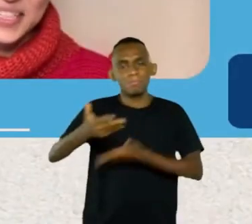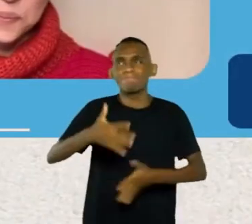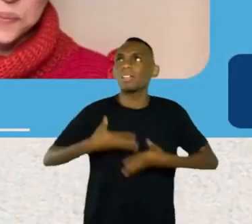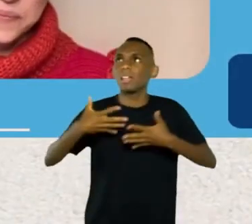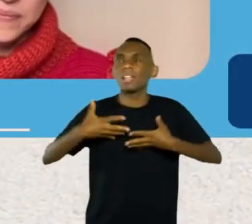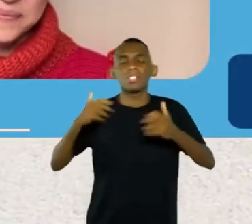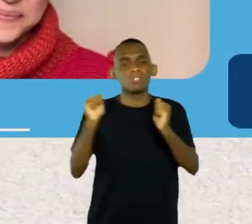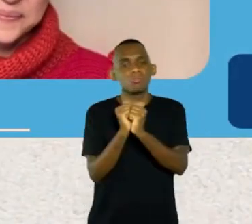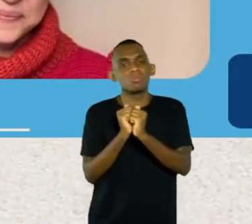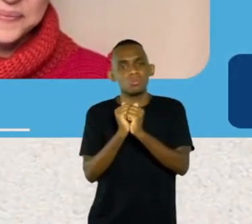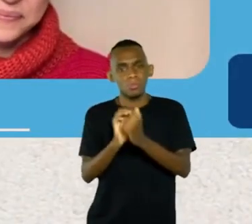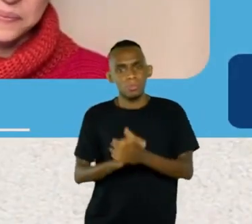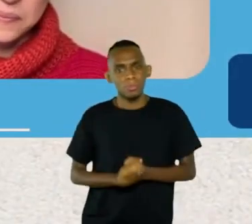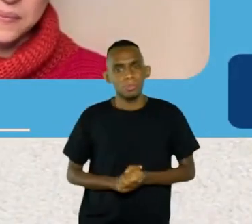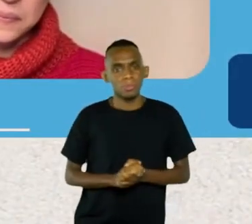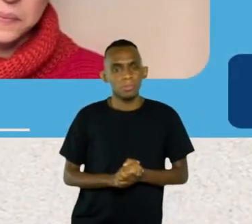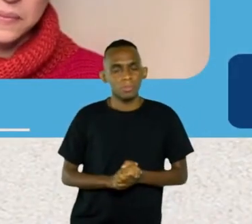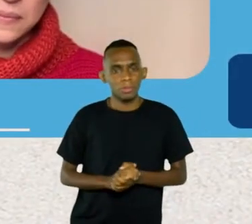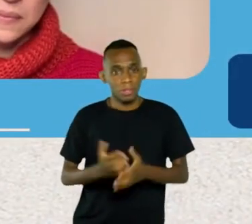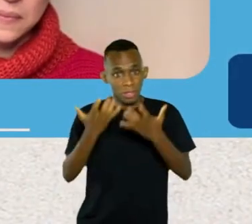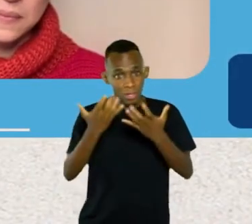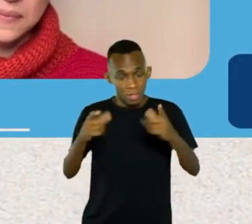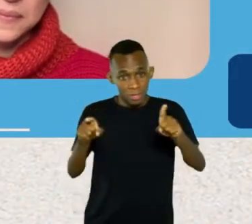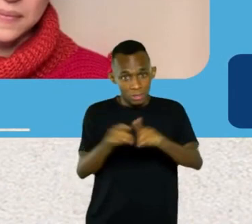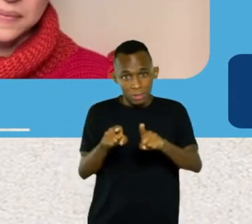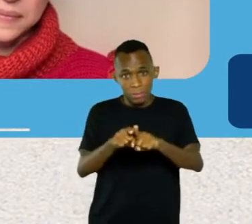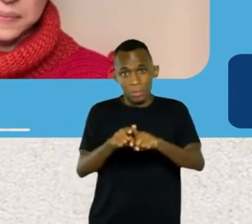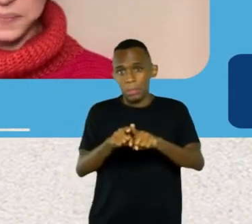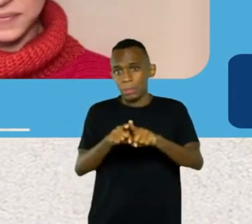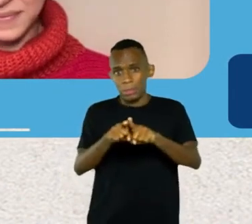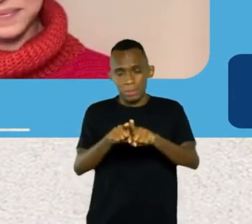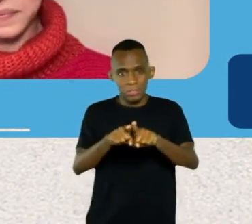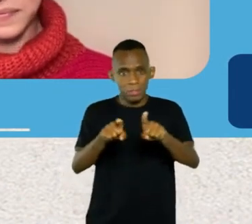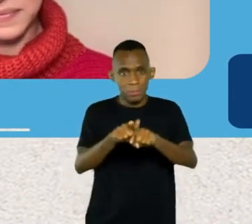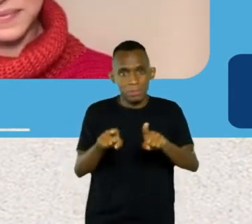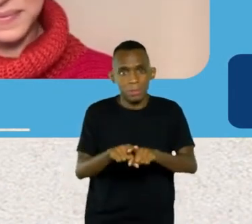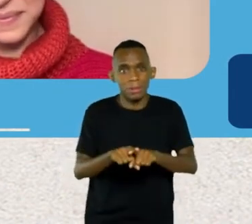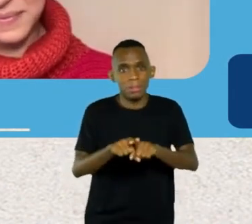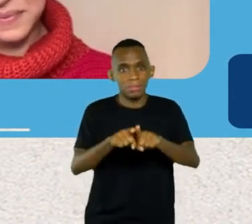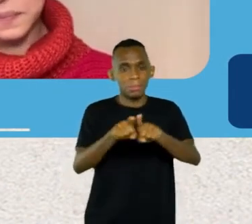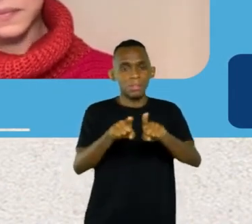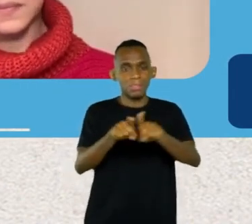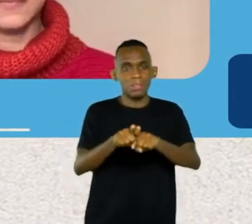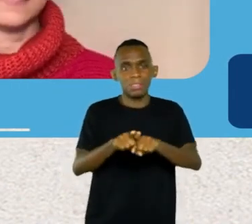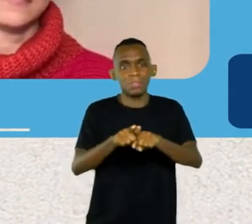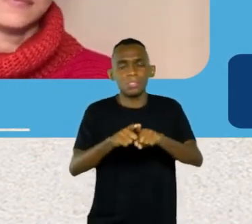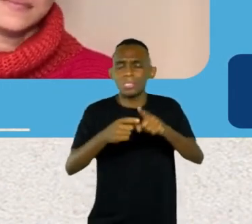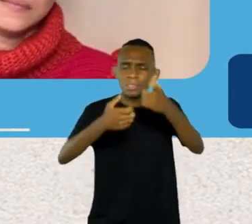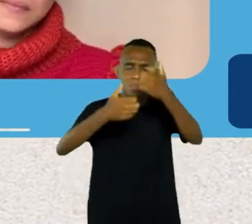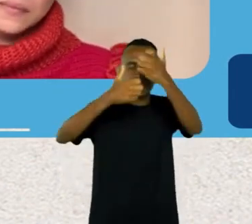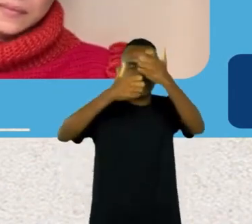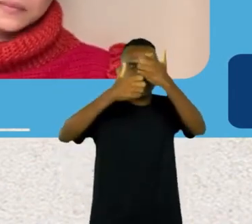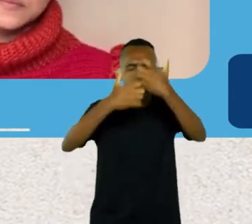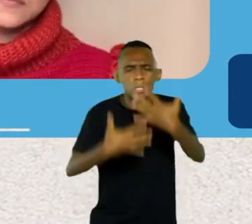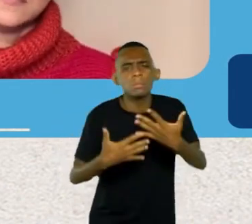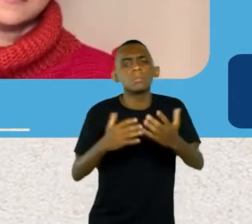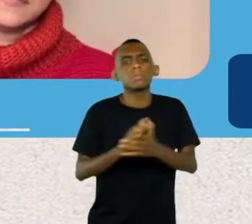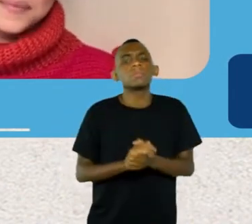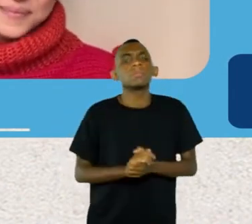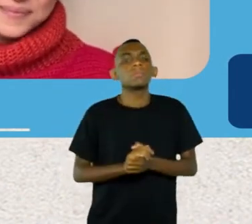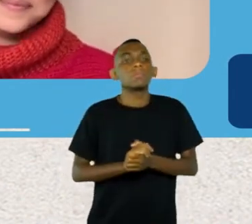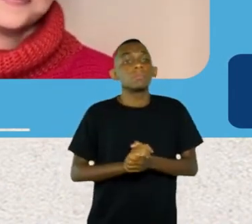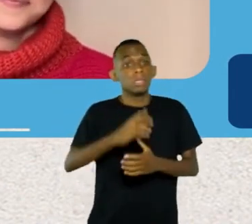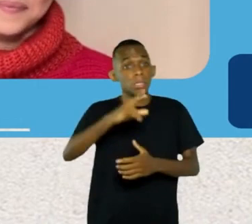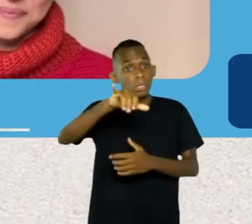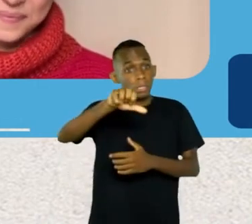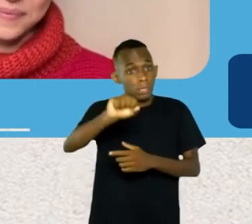aqui. Quero agradecer a audiência, as pessoas que estiveram conosco aqui no chat também. Tem mais comentários, depois a Cris dá uma olhada